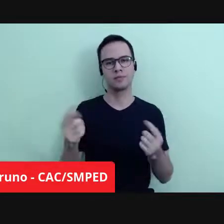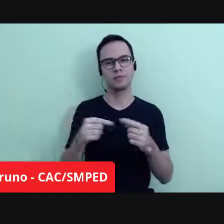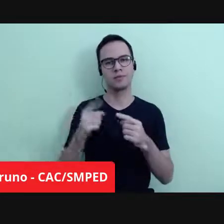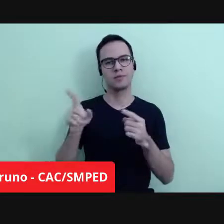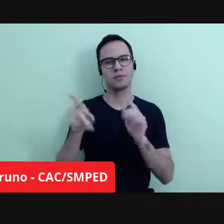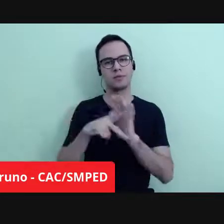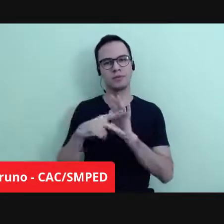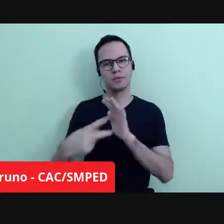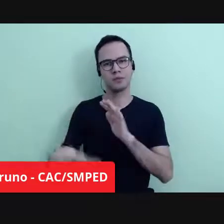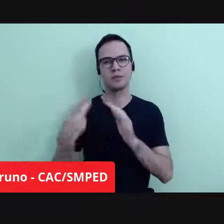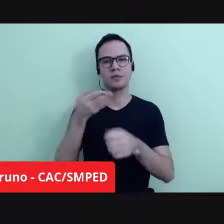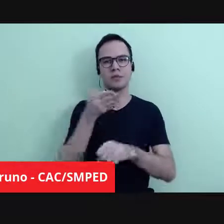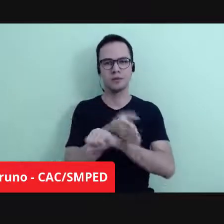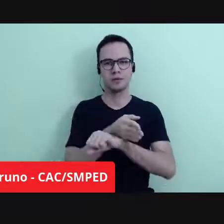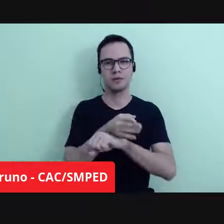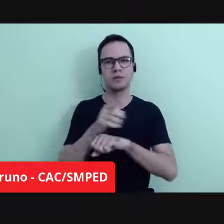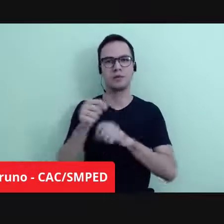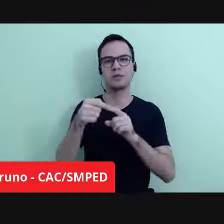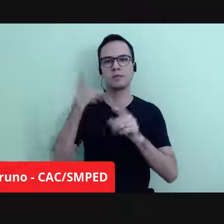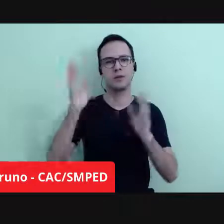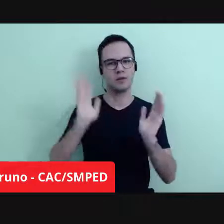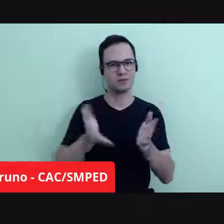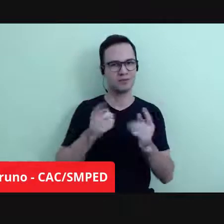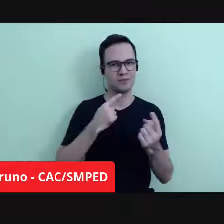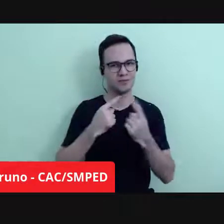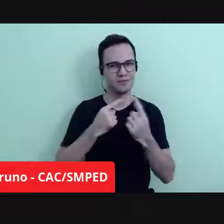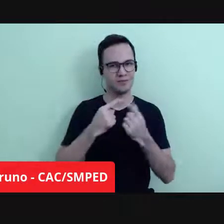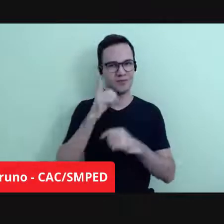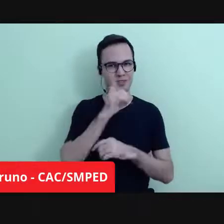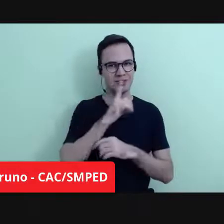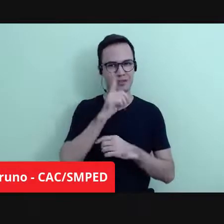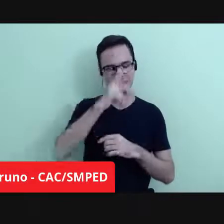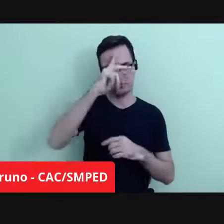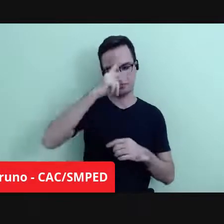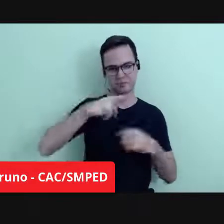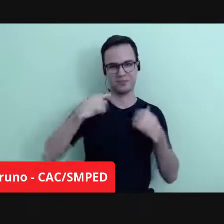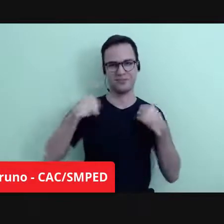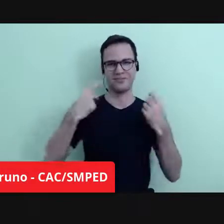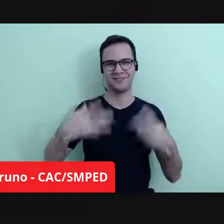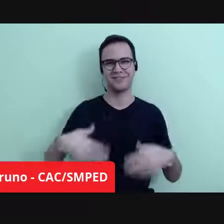aspectos de acessibilidade, nesse chá da tarde aqui do domingo, contando minha história pessoal.